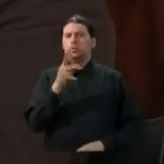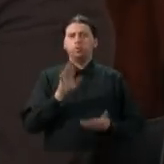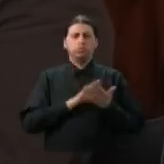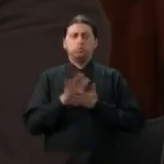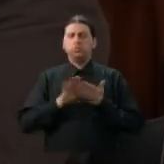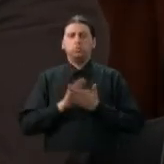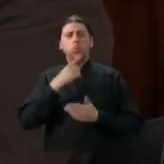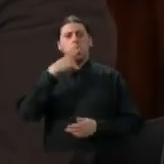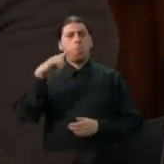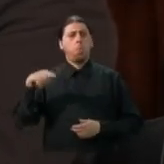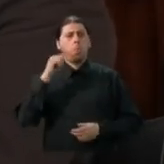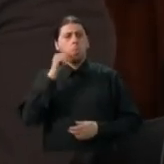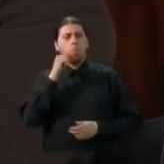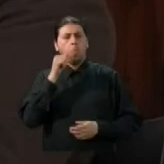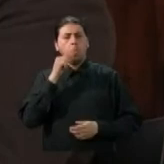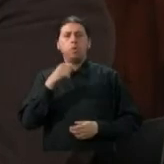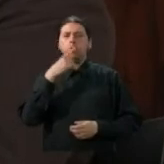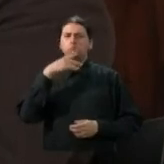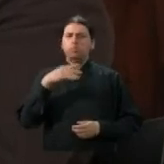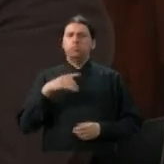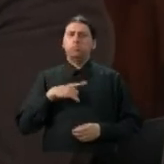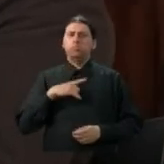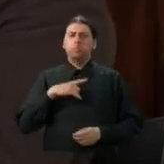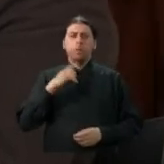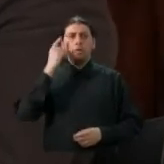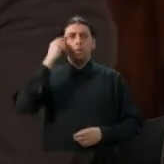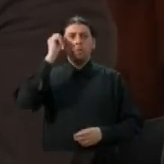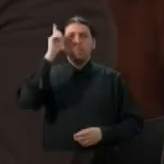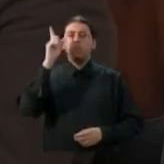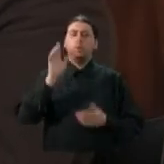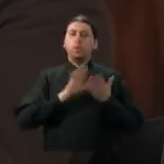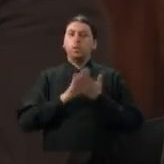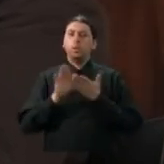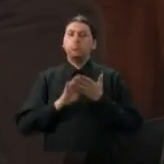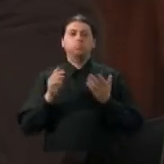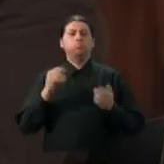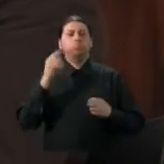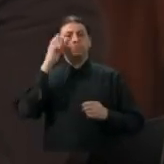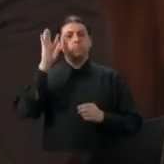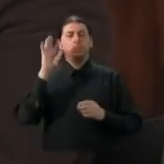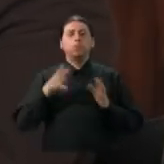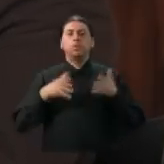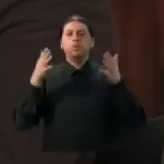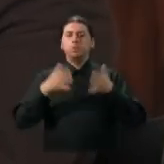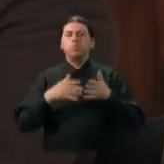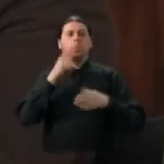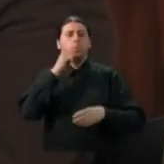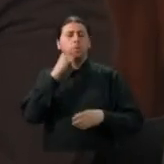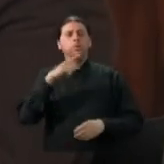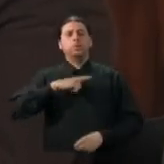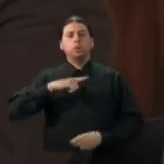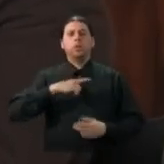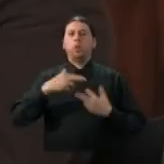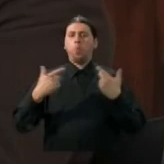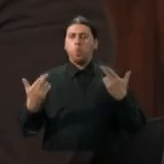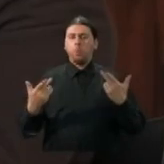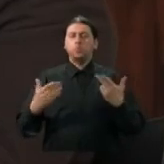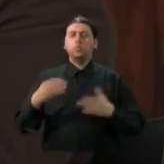tu não vê isso. São meninas, são crianças, tu não te dá conta que tem todo esse encaminhamento, né? A mulher tem essa coisa